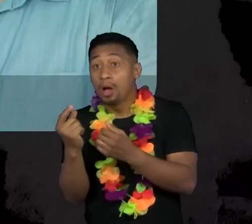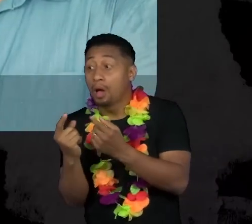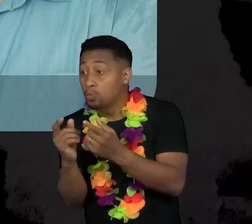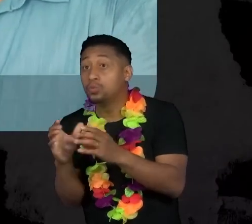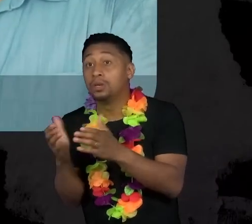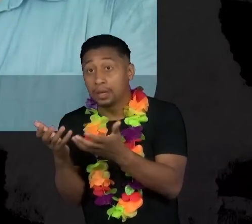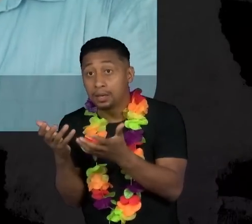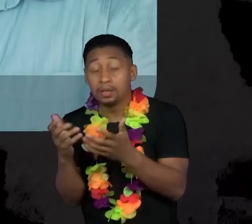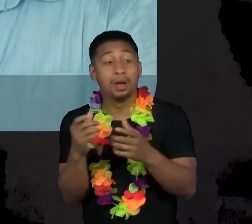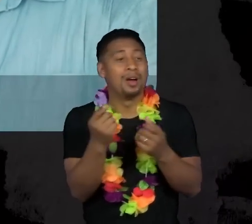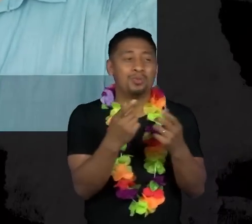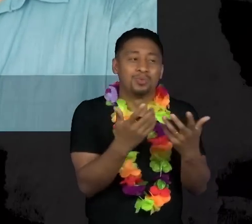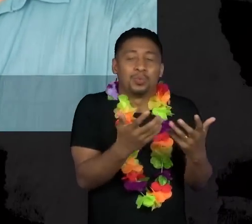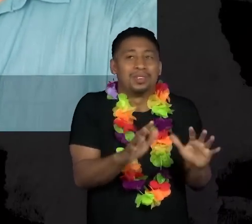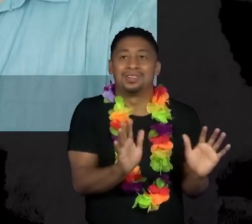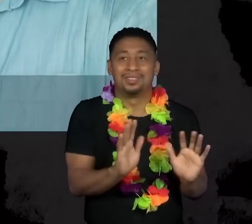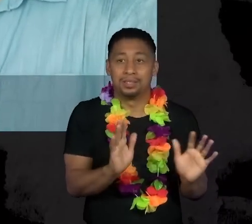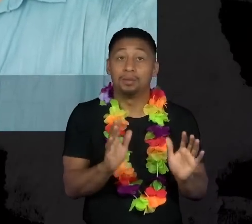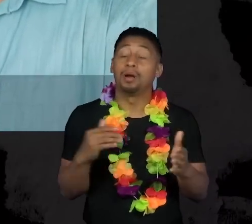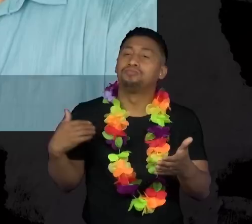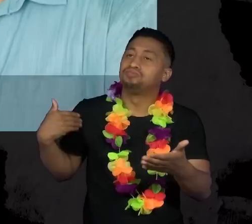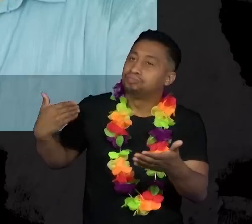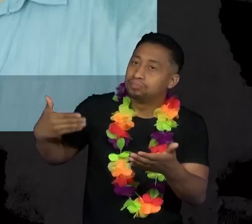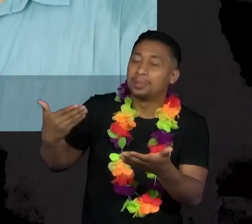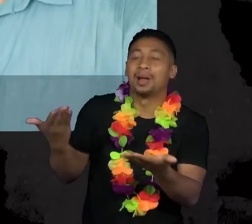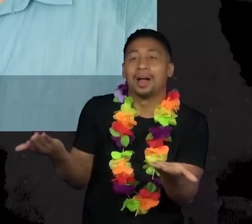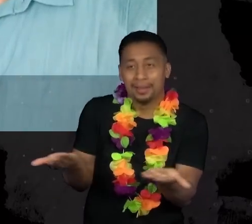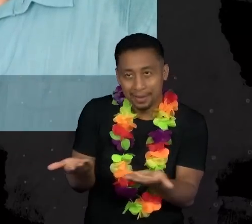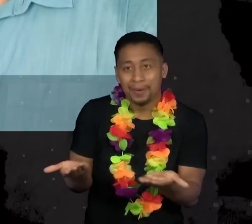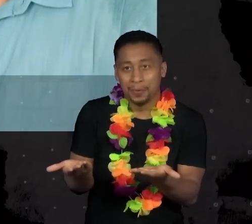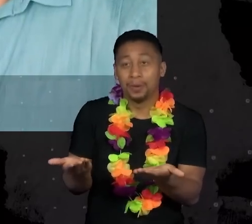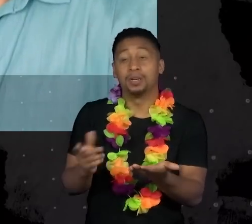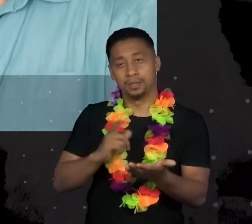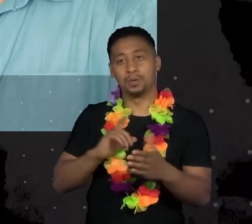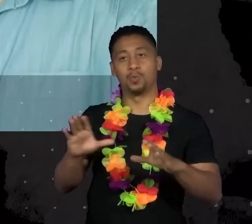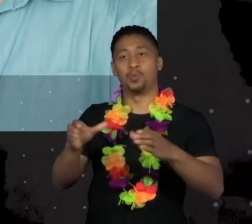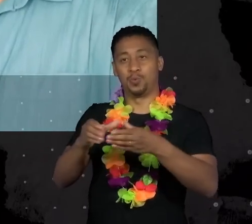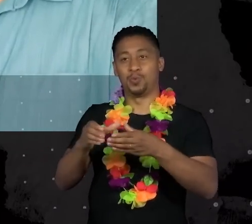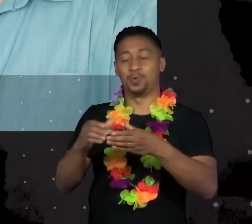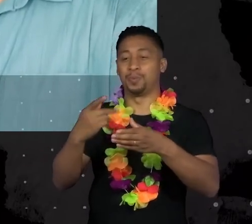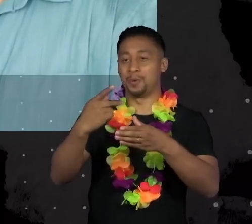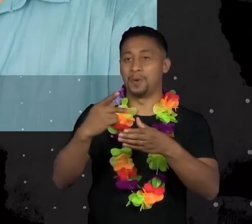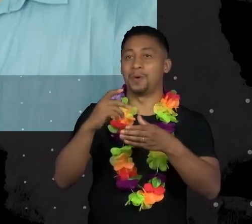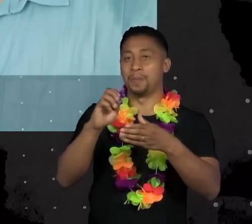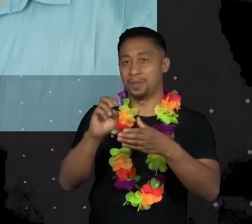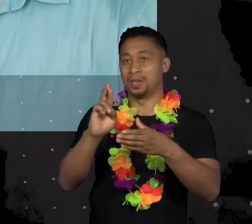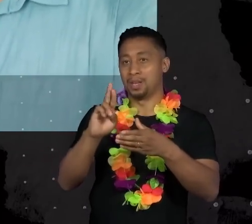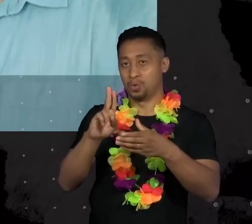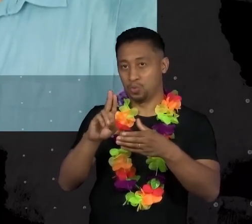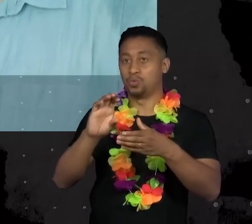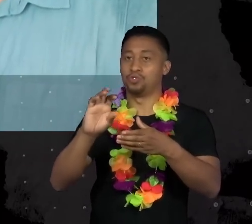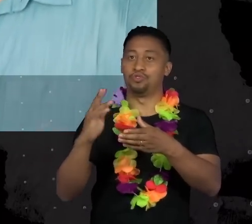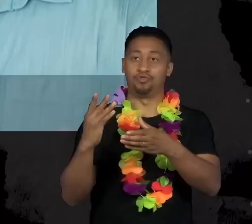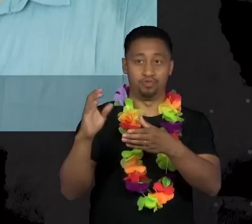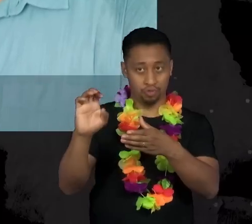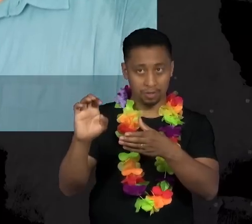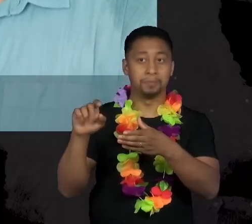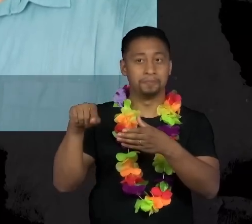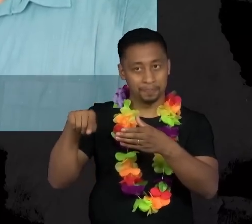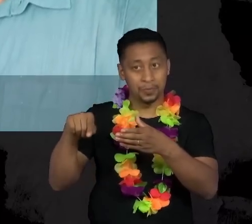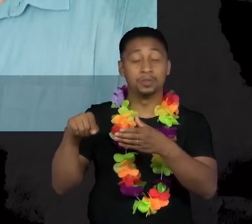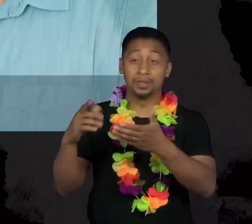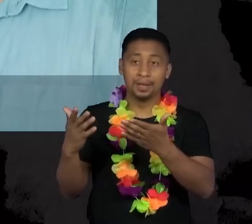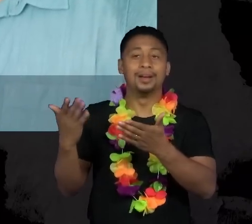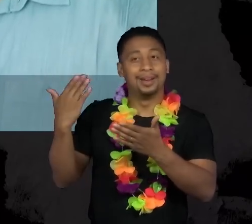desde então, ele se dedica à Unidos do Peruche. Já exerceu todas as funções dentro da escola. Foi carnavalesco,